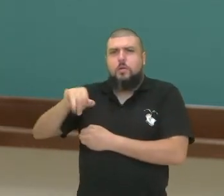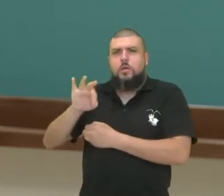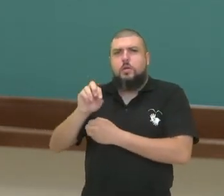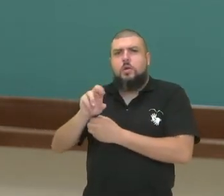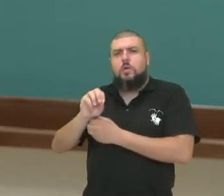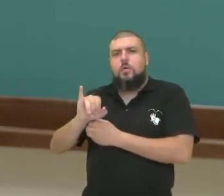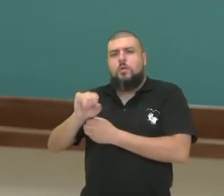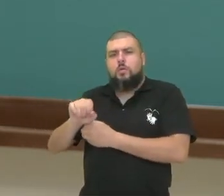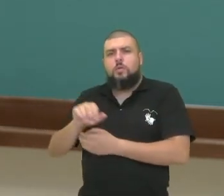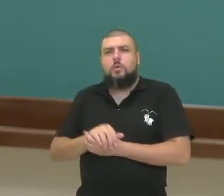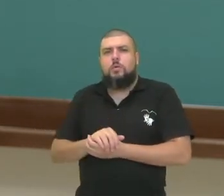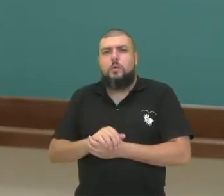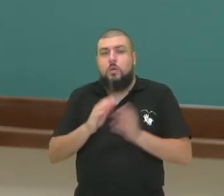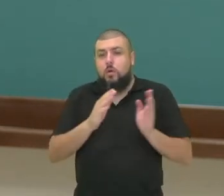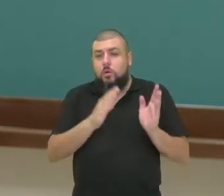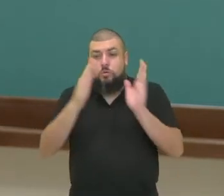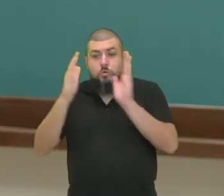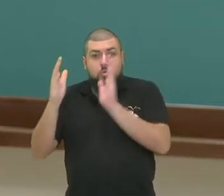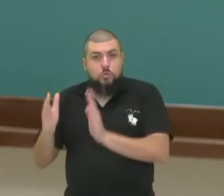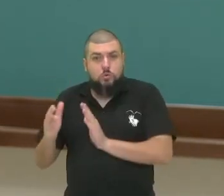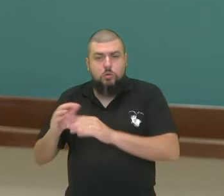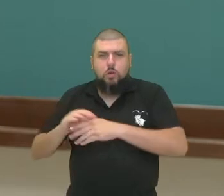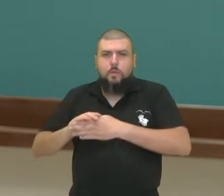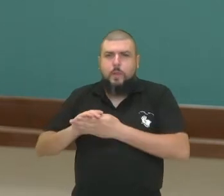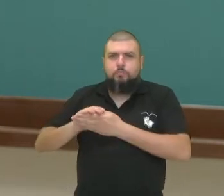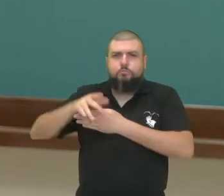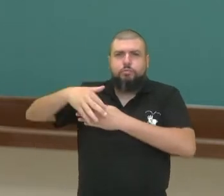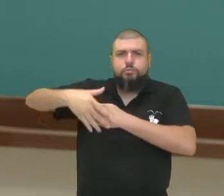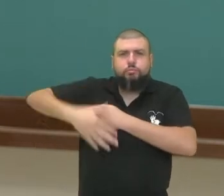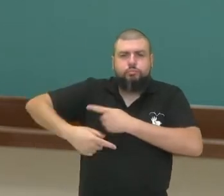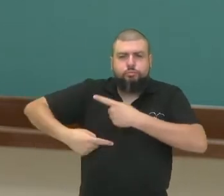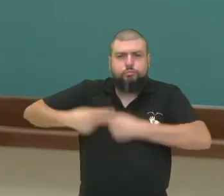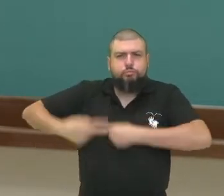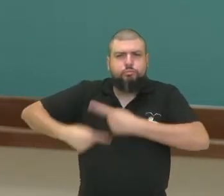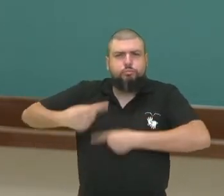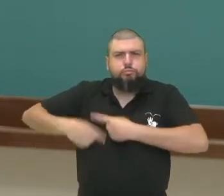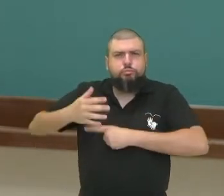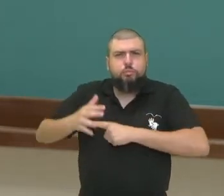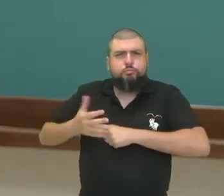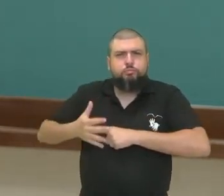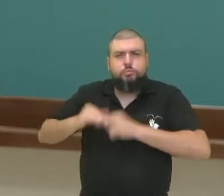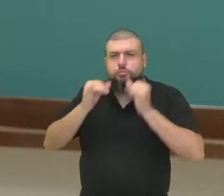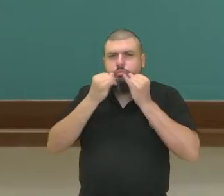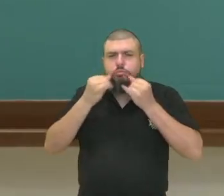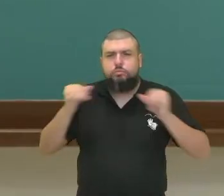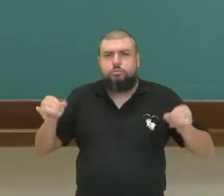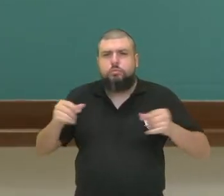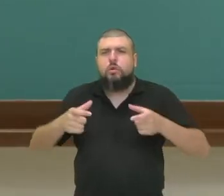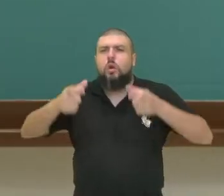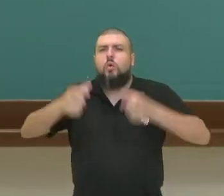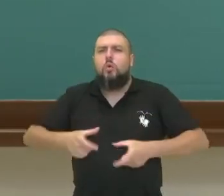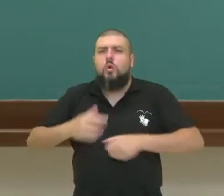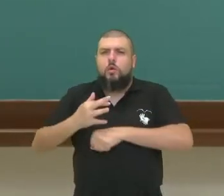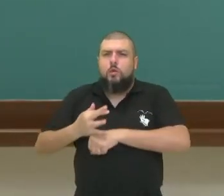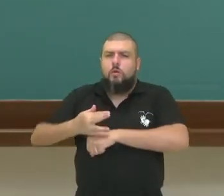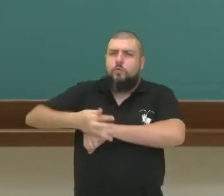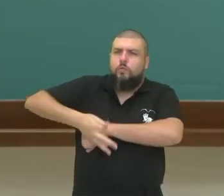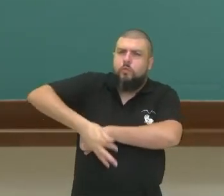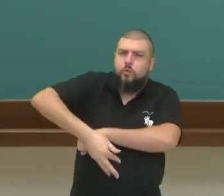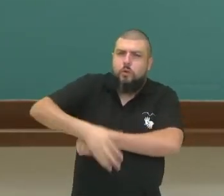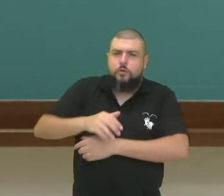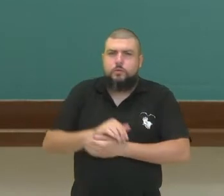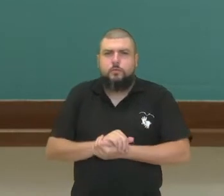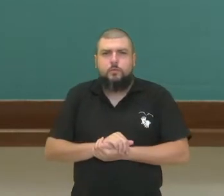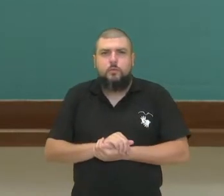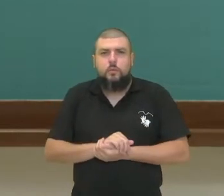do Iguaçu. Essas duas obras faraônicas foram construídas durante o chamado milagre econômico. A gente dá esse nome de obras faraônicas devido